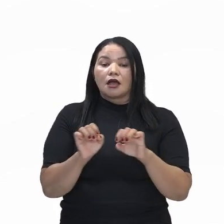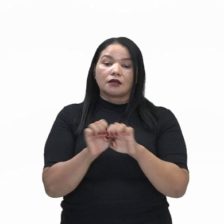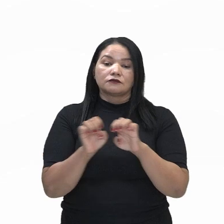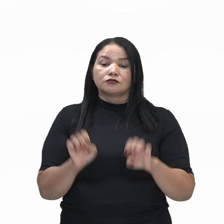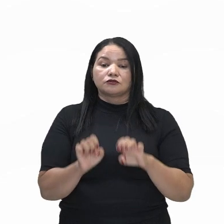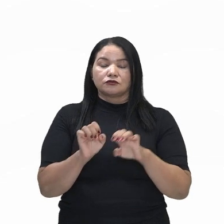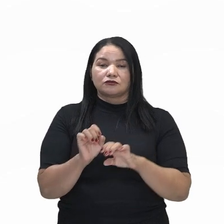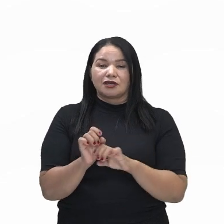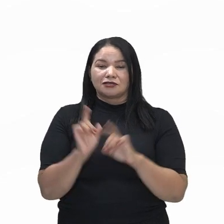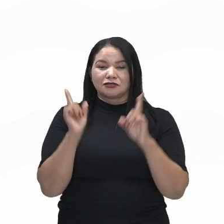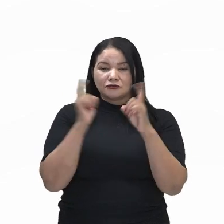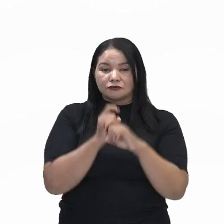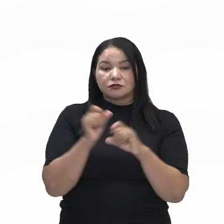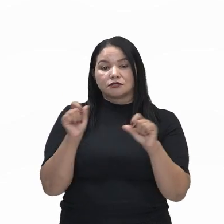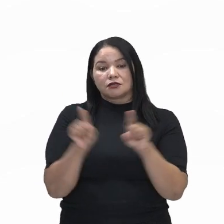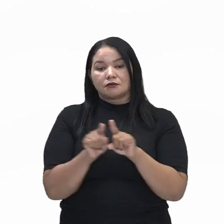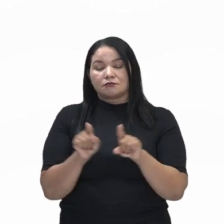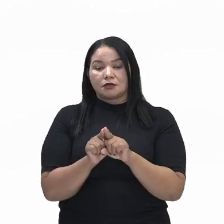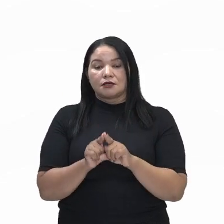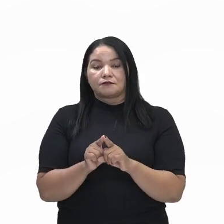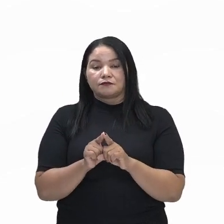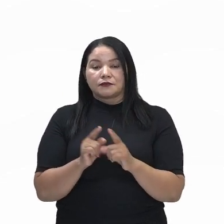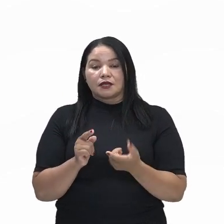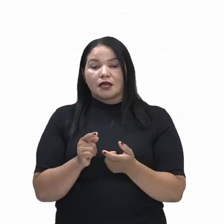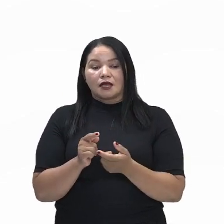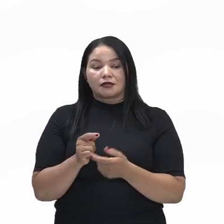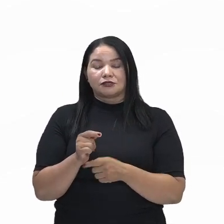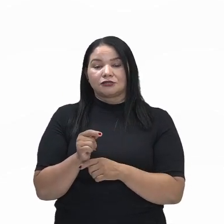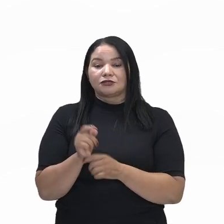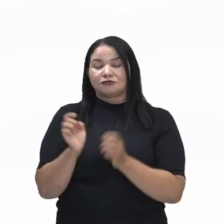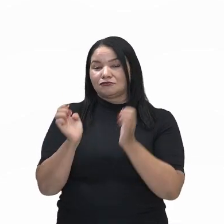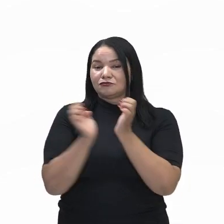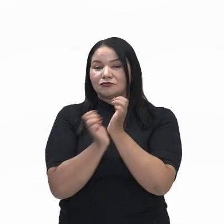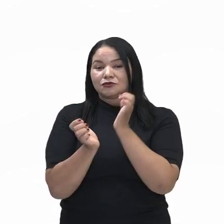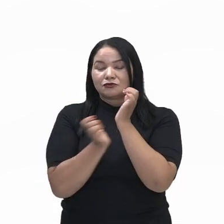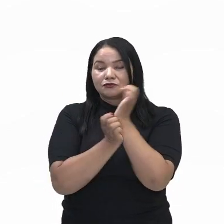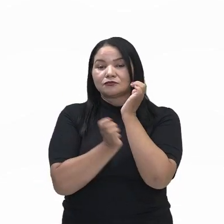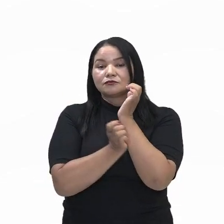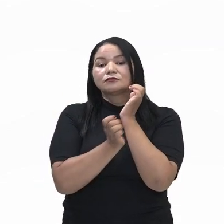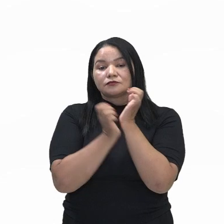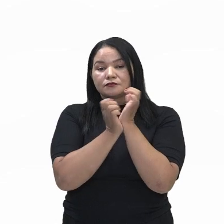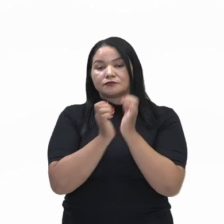também a burocracia. Além disso, vamos verificar também a